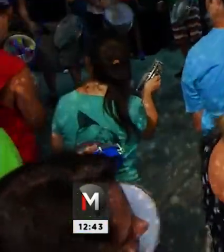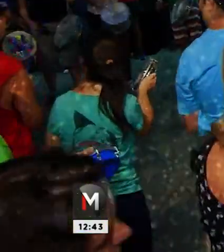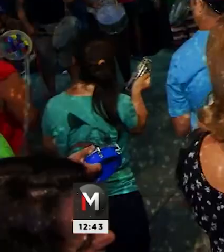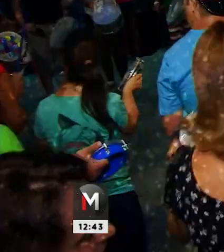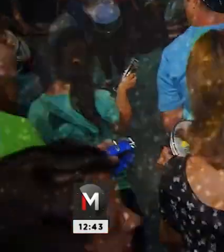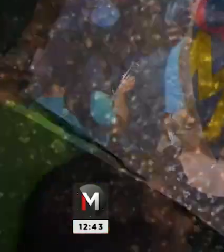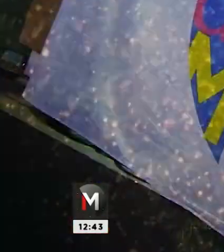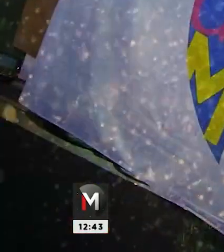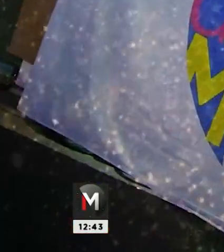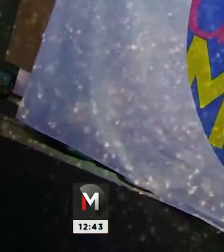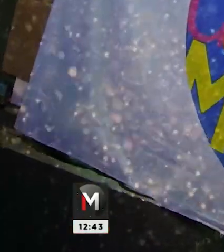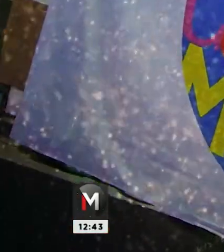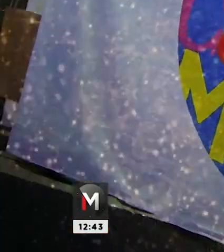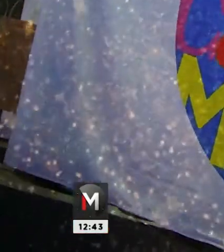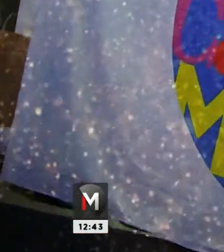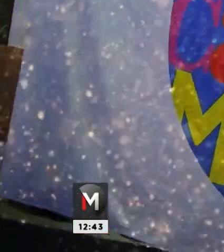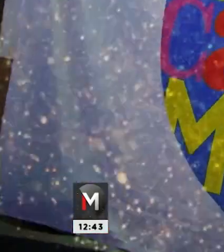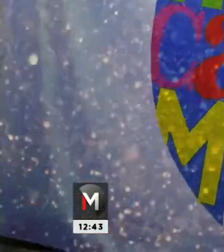estandarte.